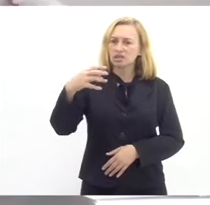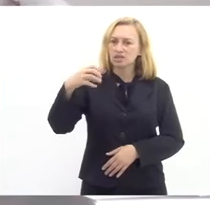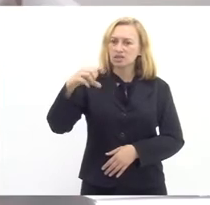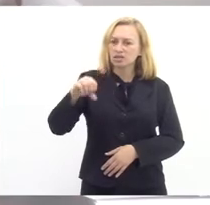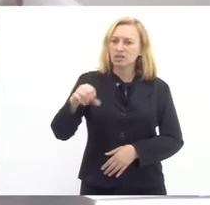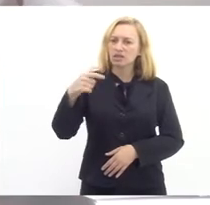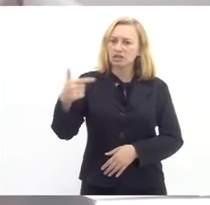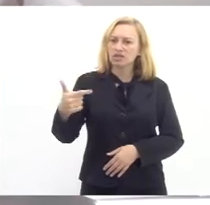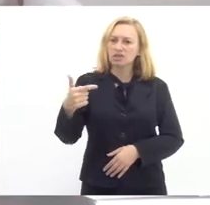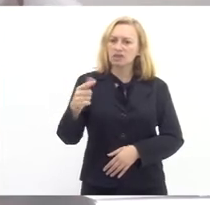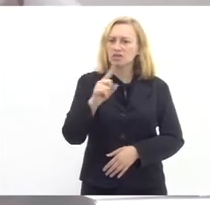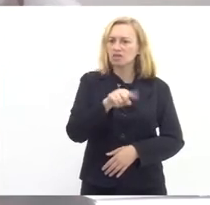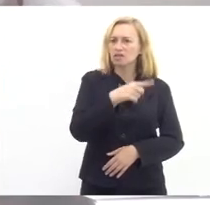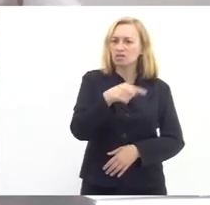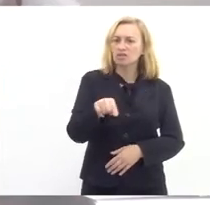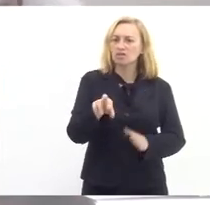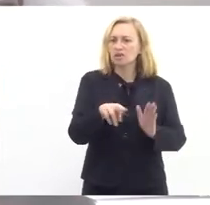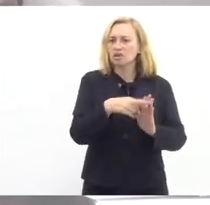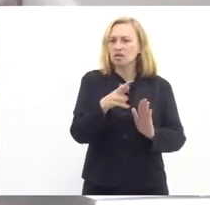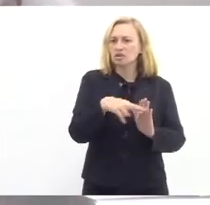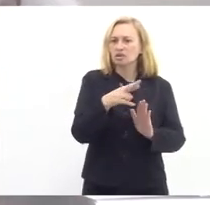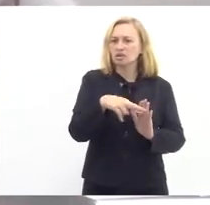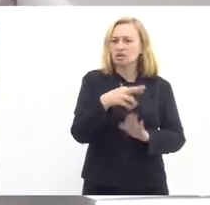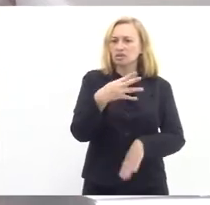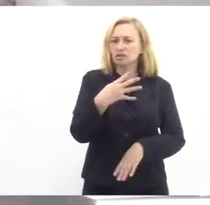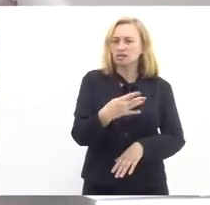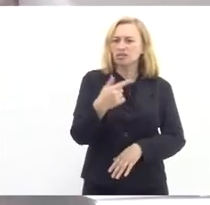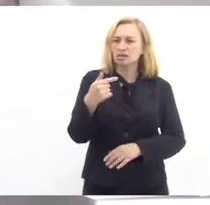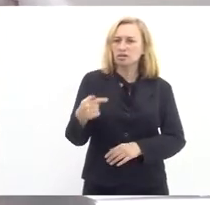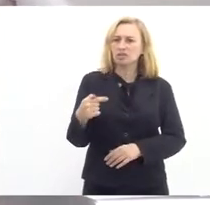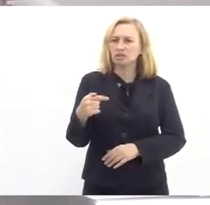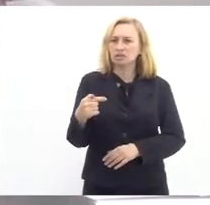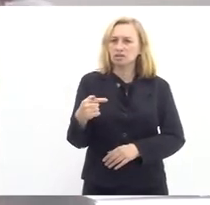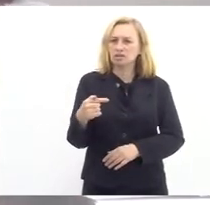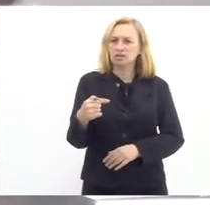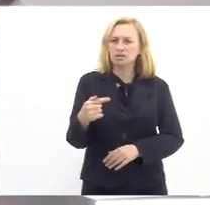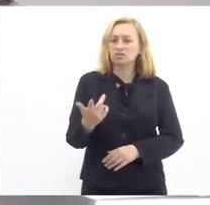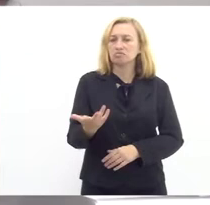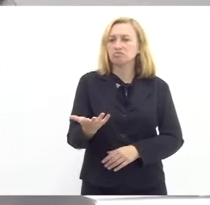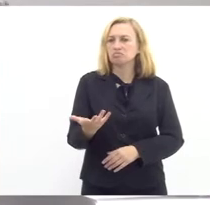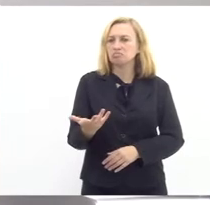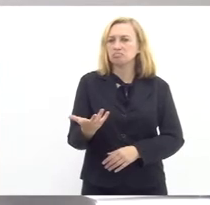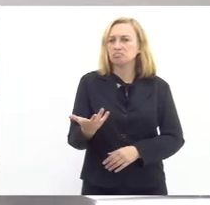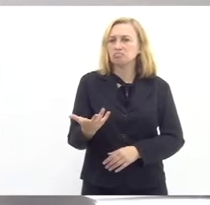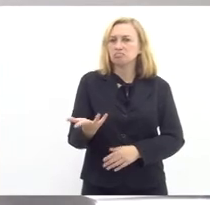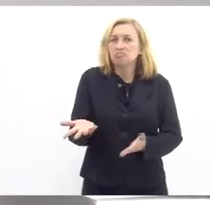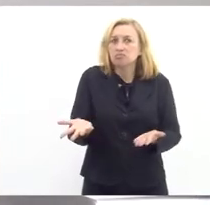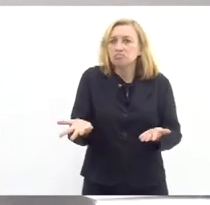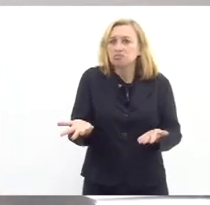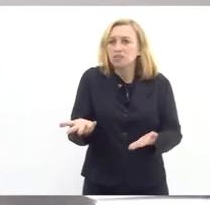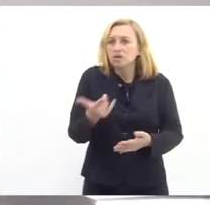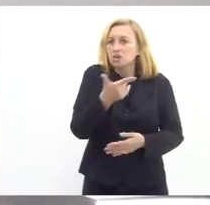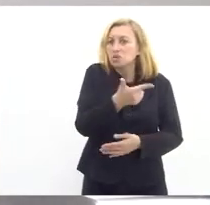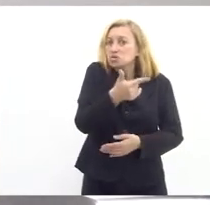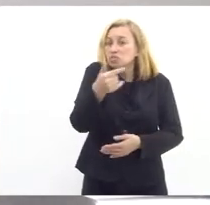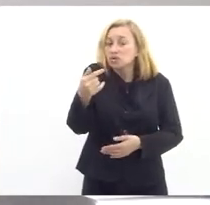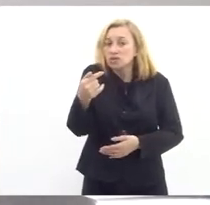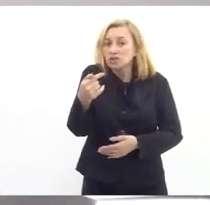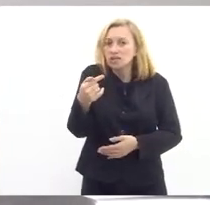R$ 575.492. Aí vem, suspensa em razão da resolução da Getransp 47. Sim,